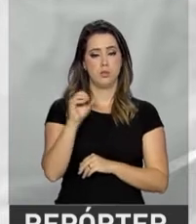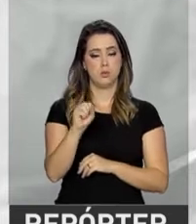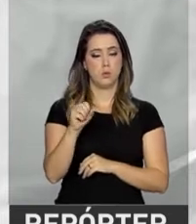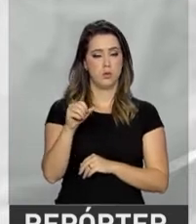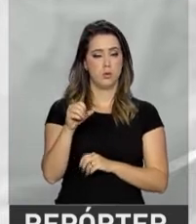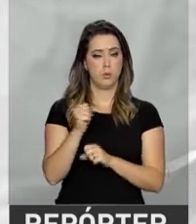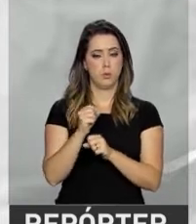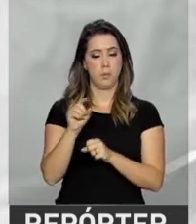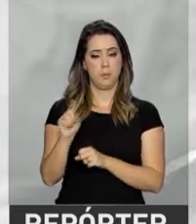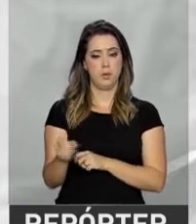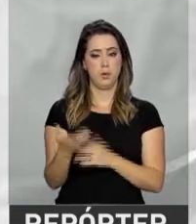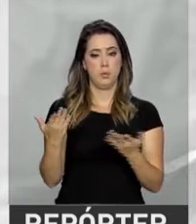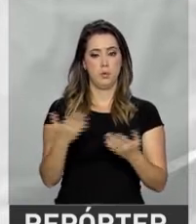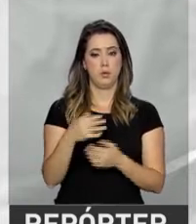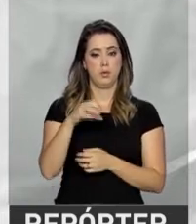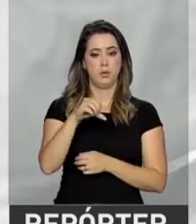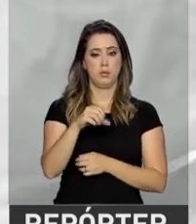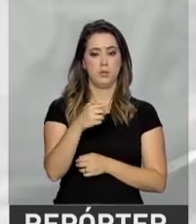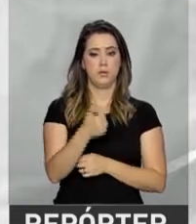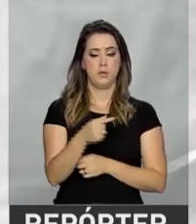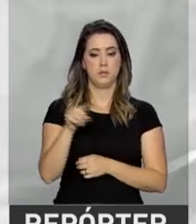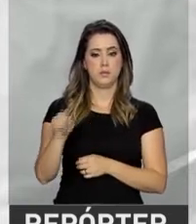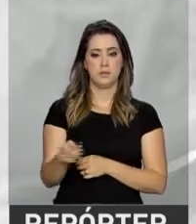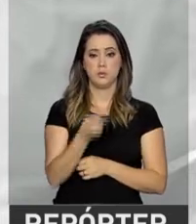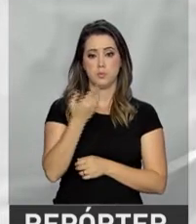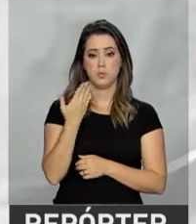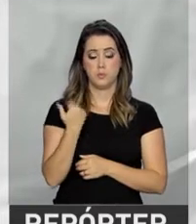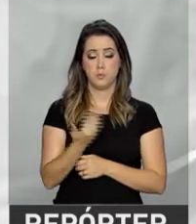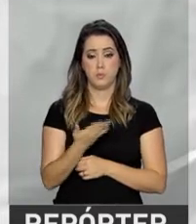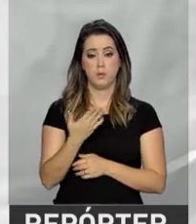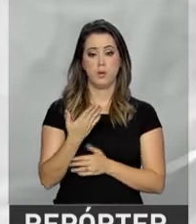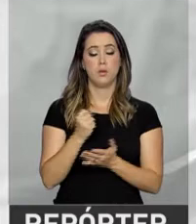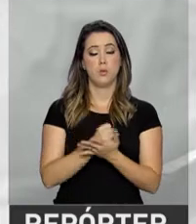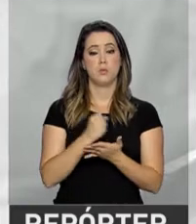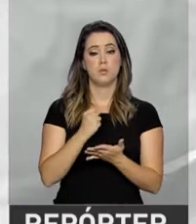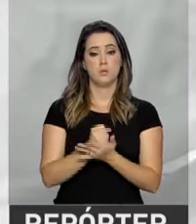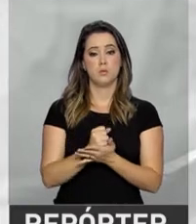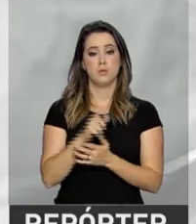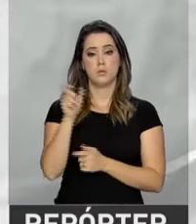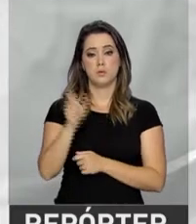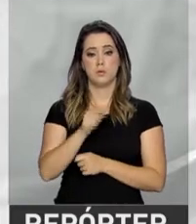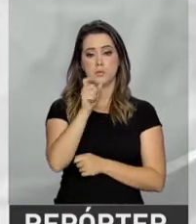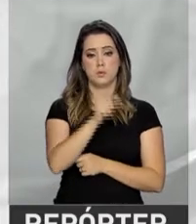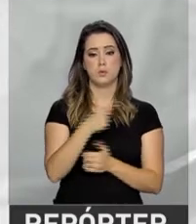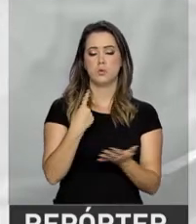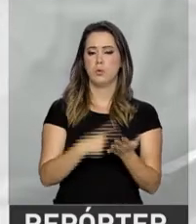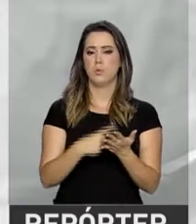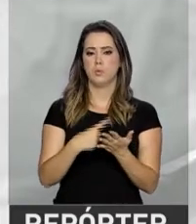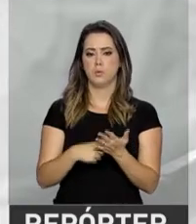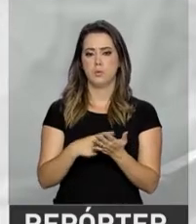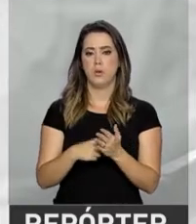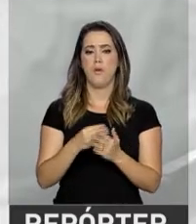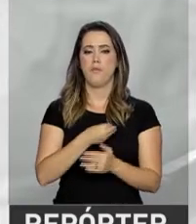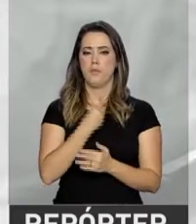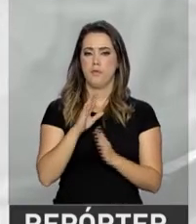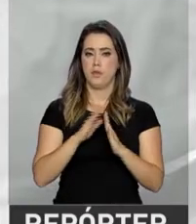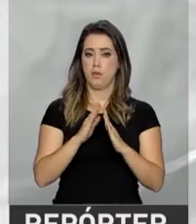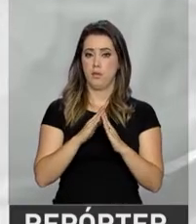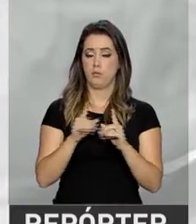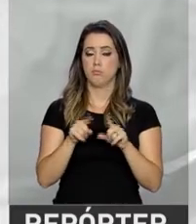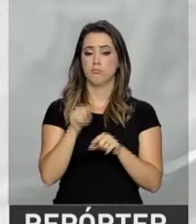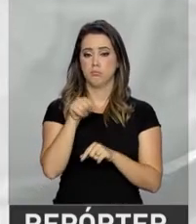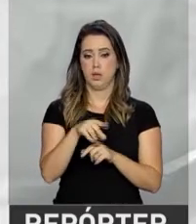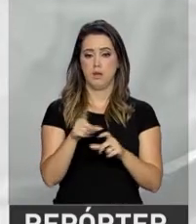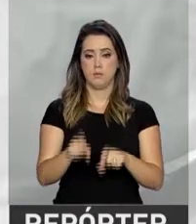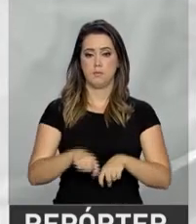para 97 mil em 2017 com esse contrato o assentado se compromete a residir no lote e